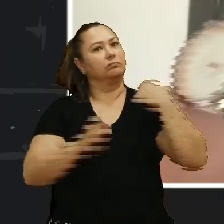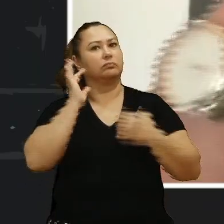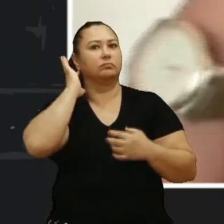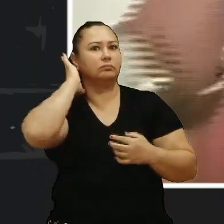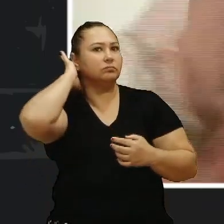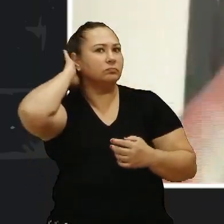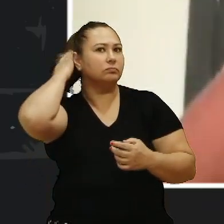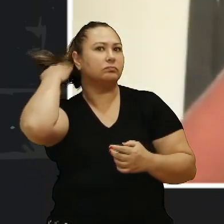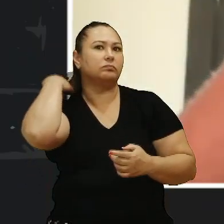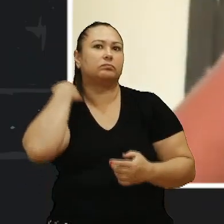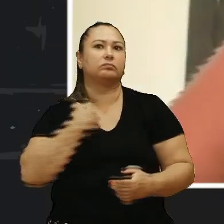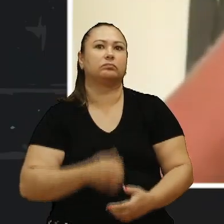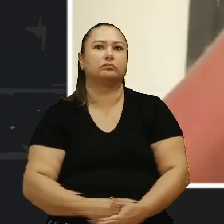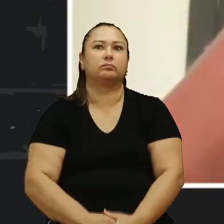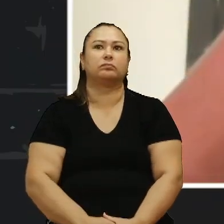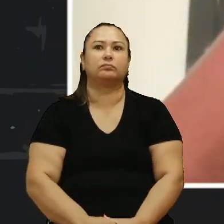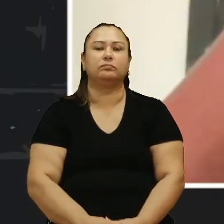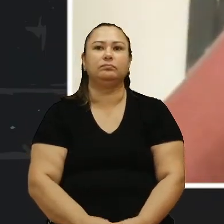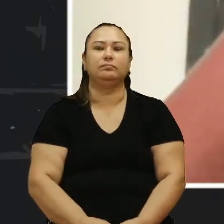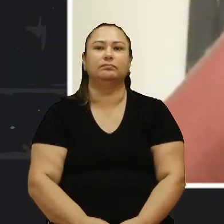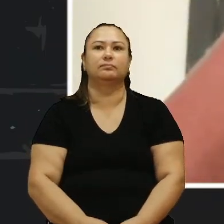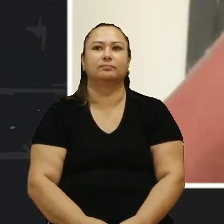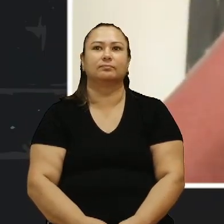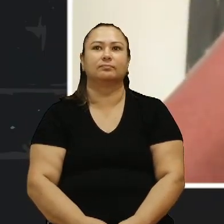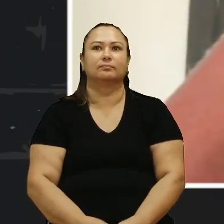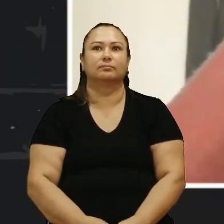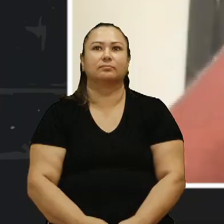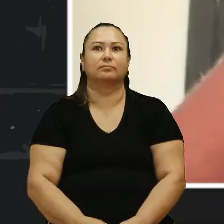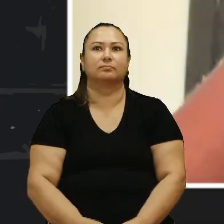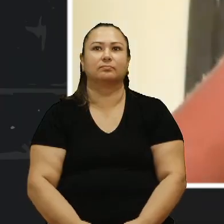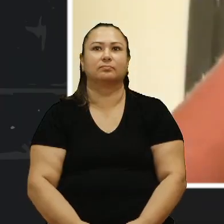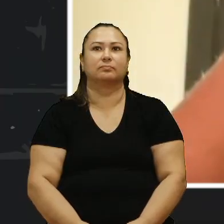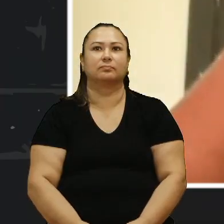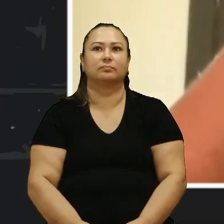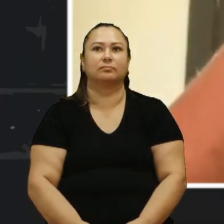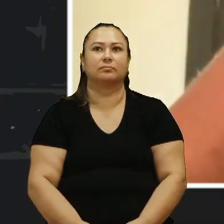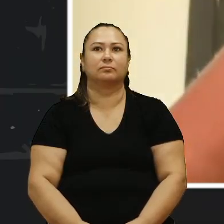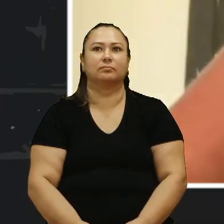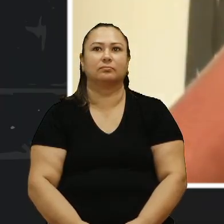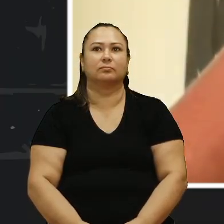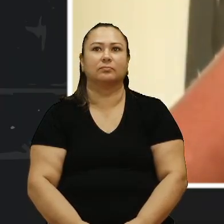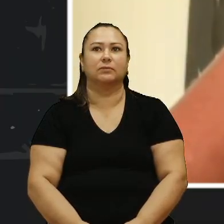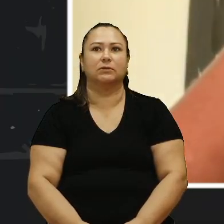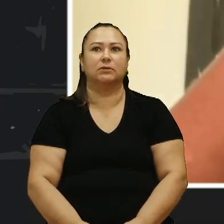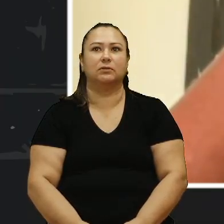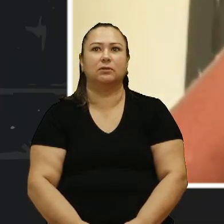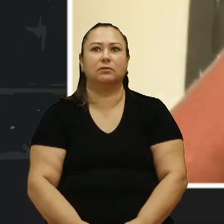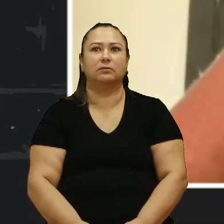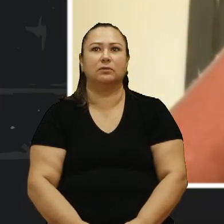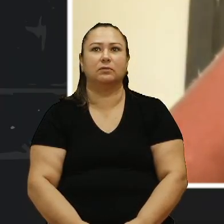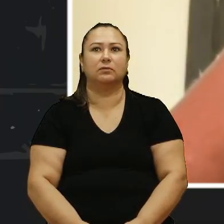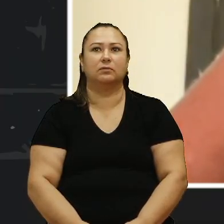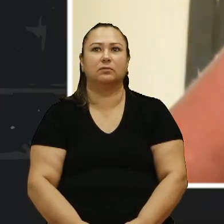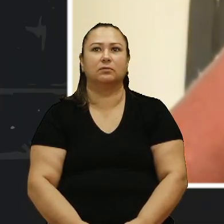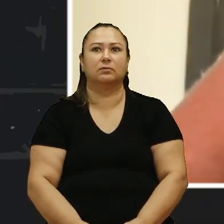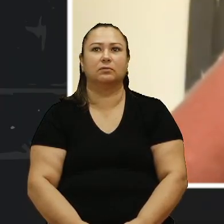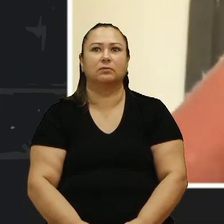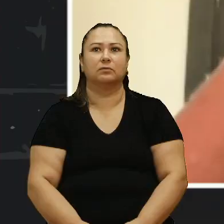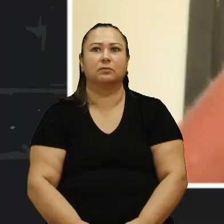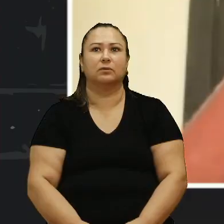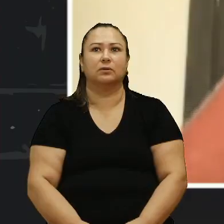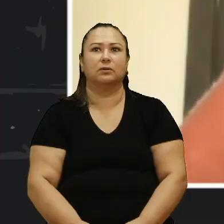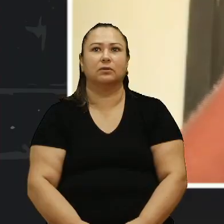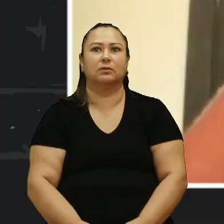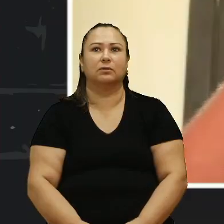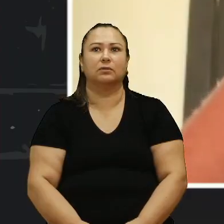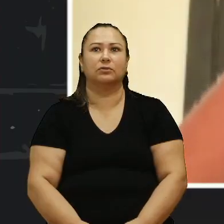Sim, Rose, estamos entendendo. Tá ruim, mas estamos entendendo. Mas está com eco. E não é o problema meu aqui,